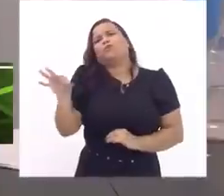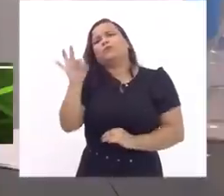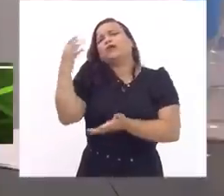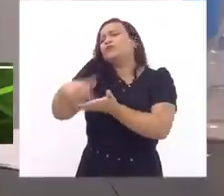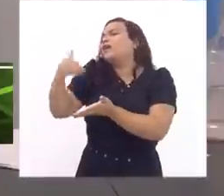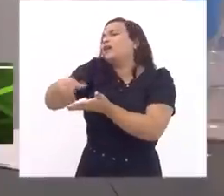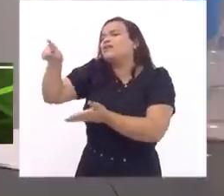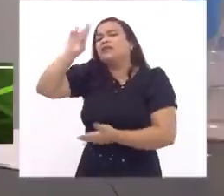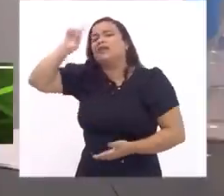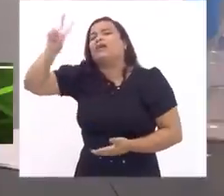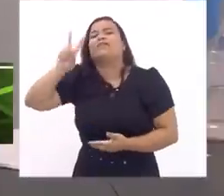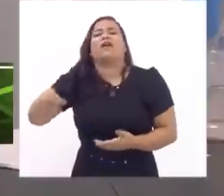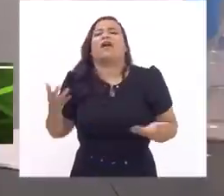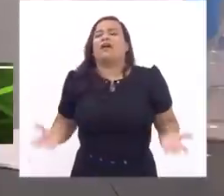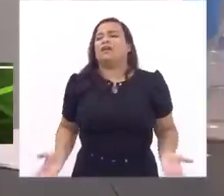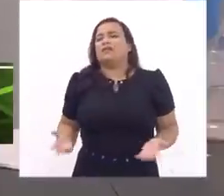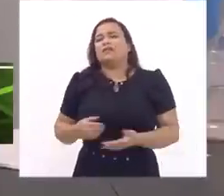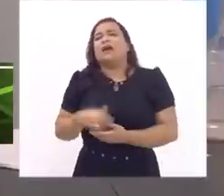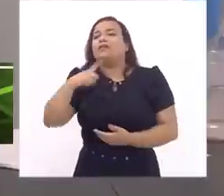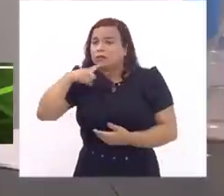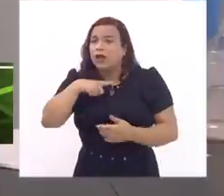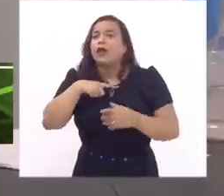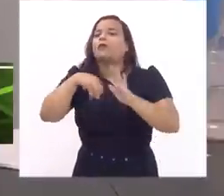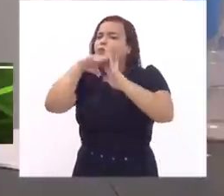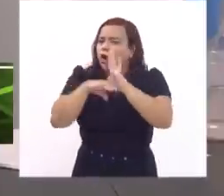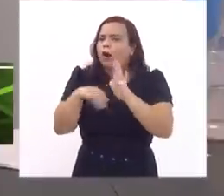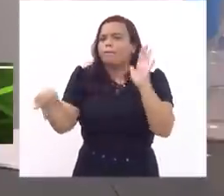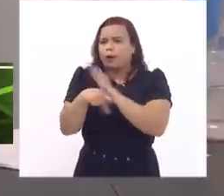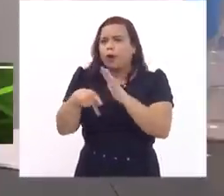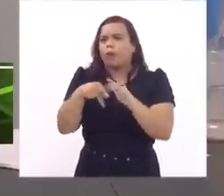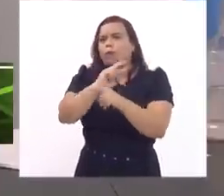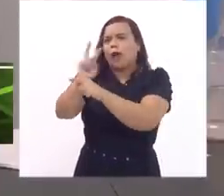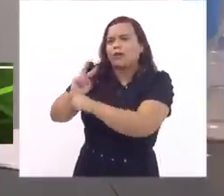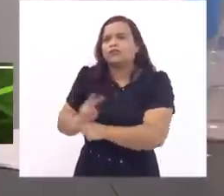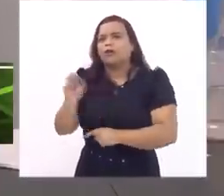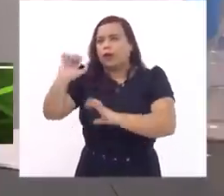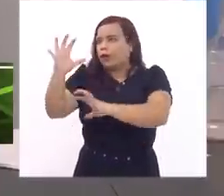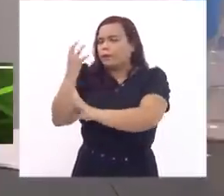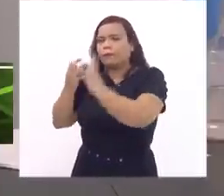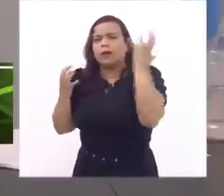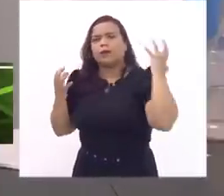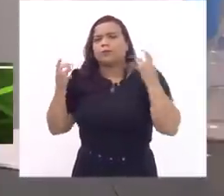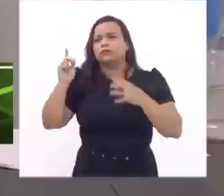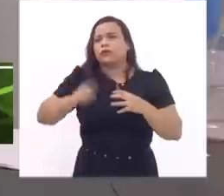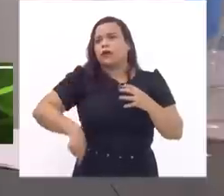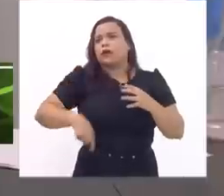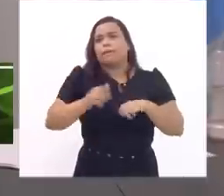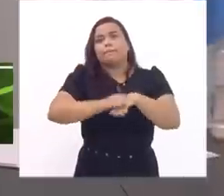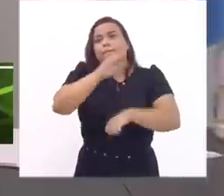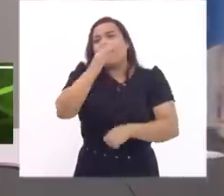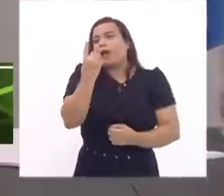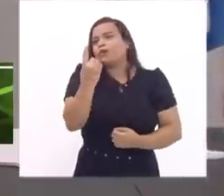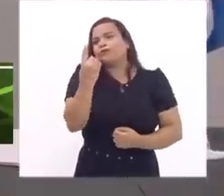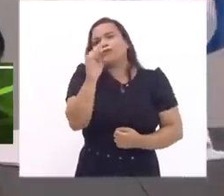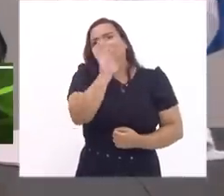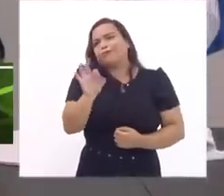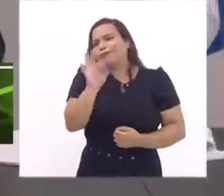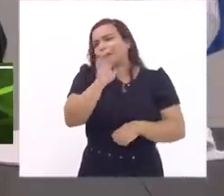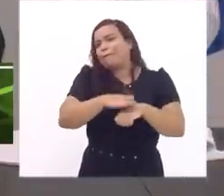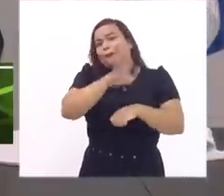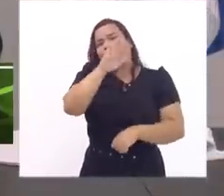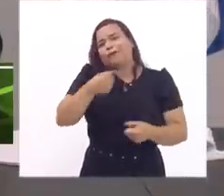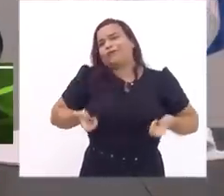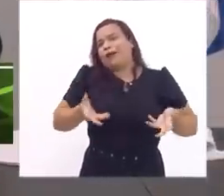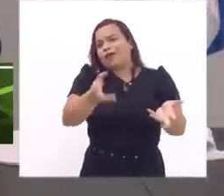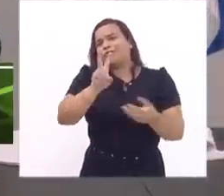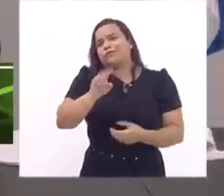tocar, rapaz. Hoje já tem um programa de agentes ambientais lá, não tem? Vai gastar mais do que 1%. Em termos de mudanças